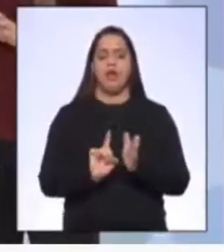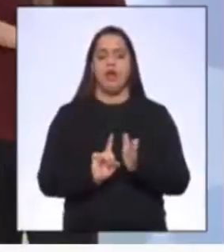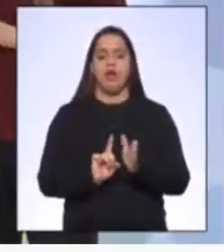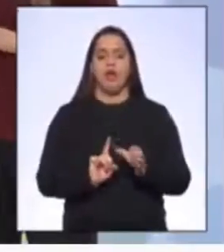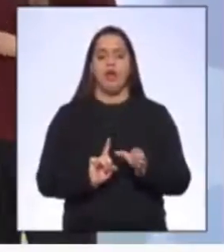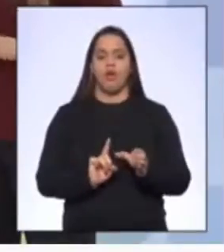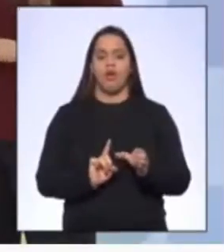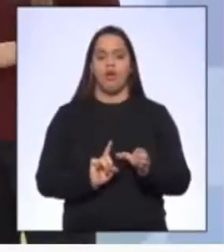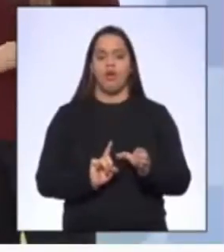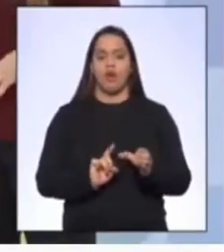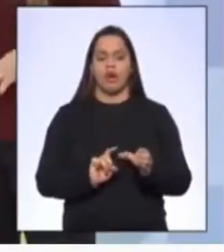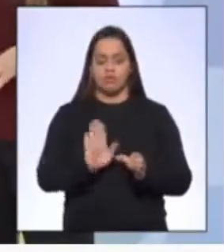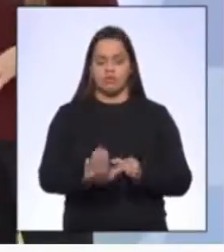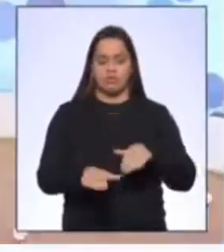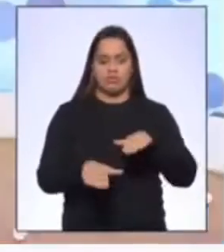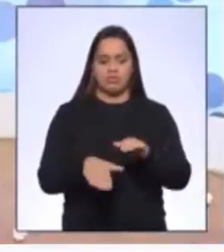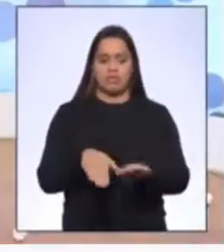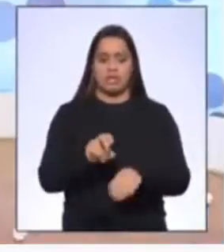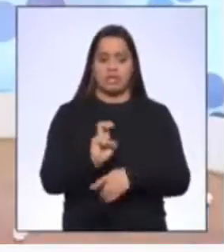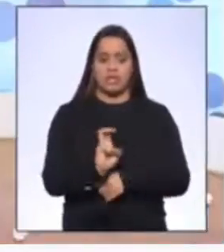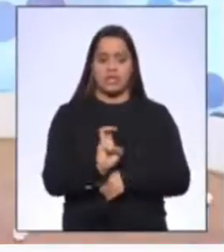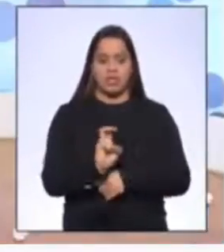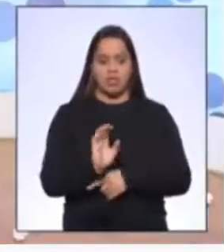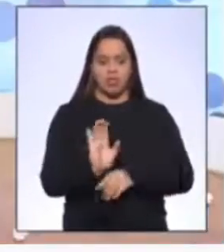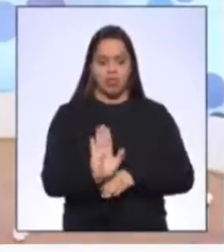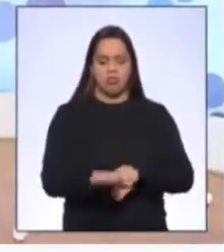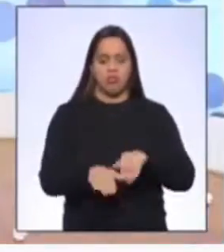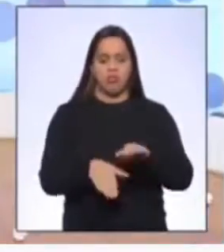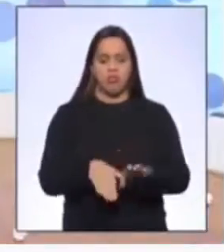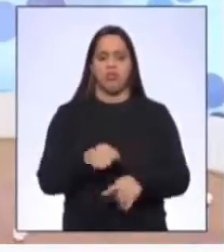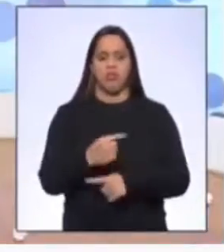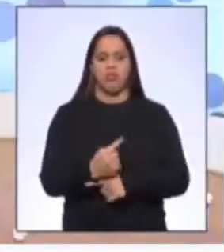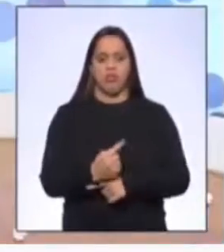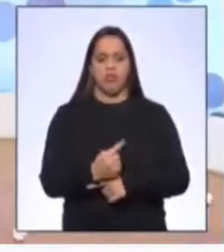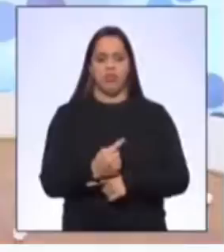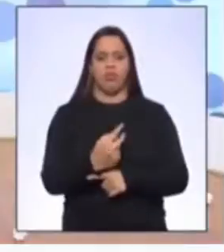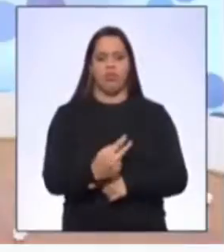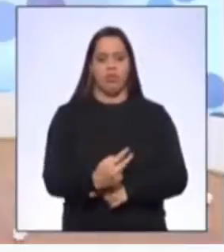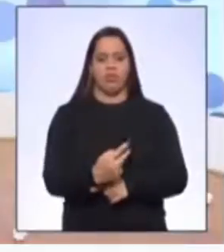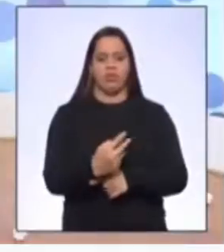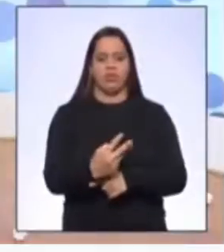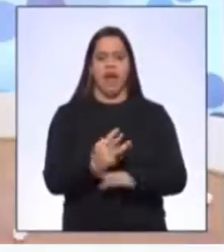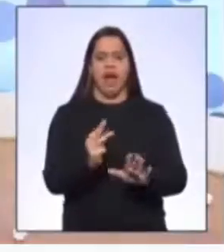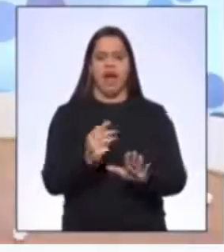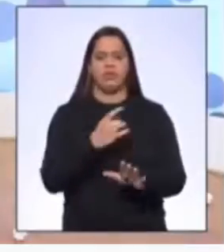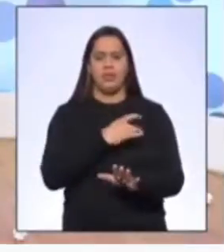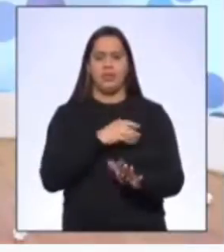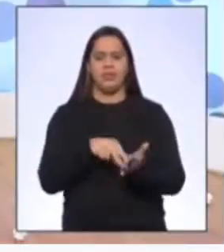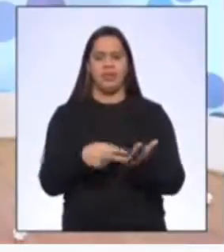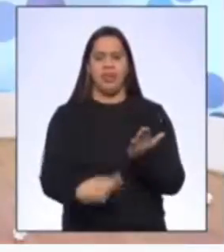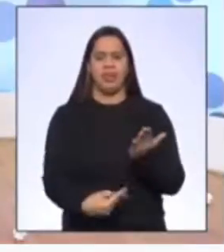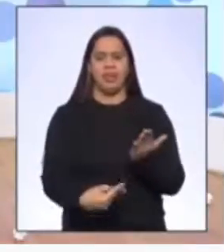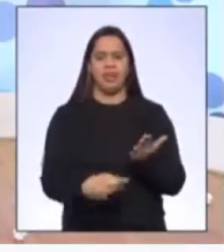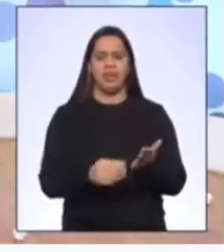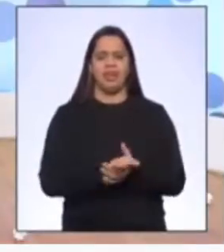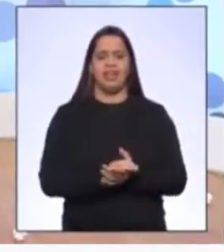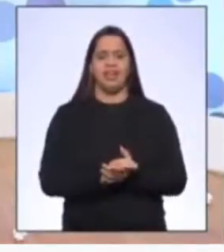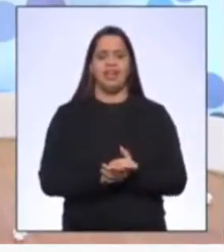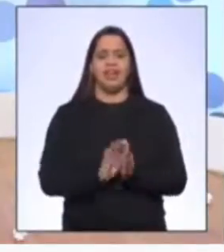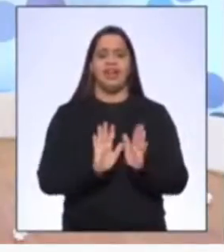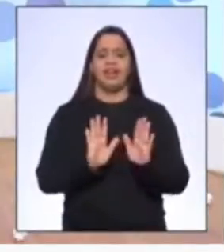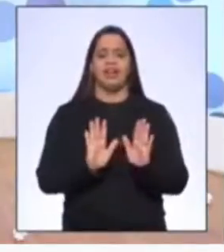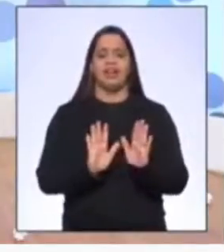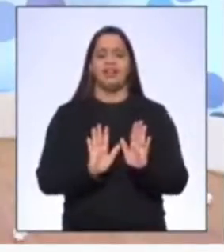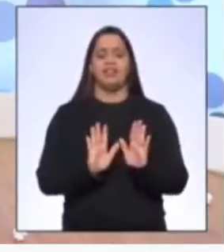15 passos ou dois três quatro de caicó não vai cair rato oi